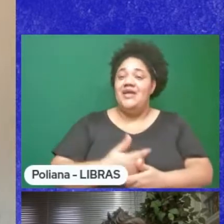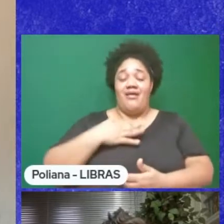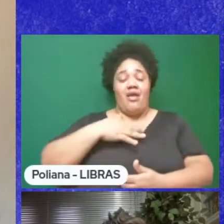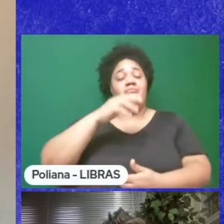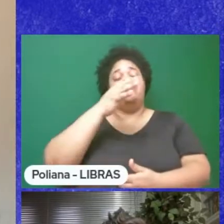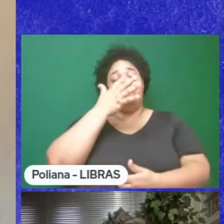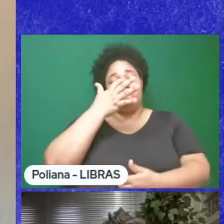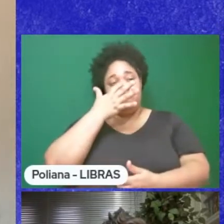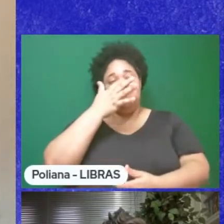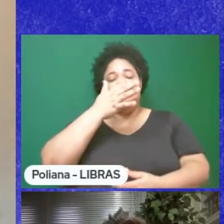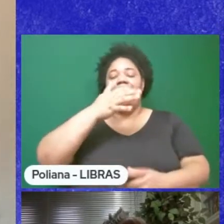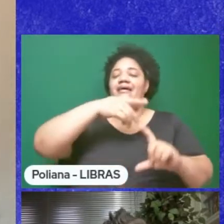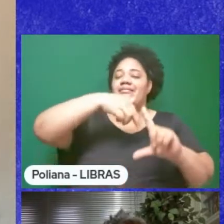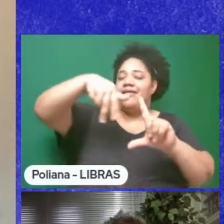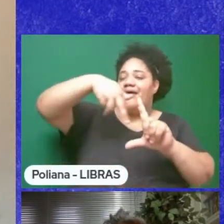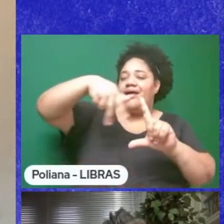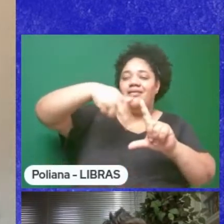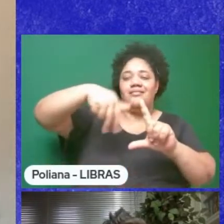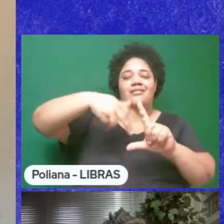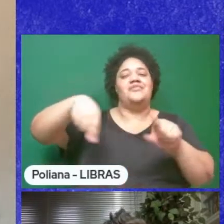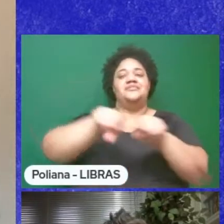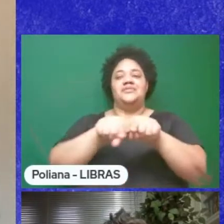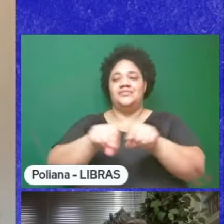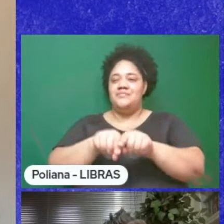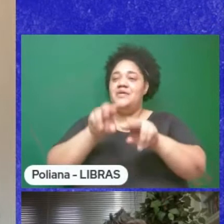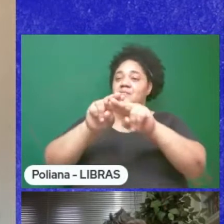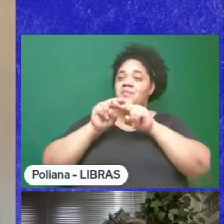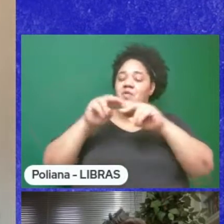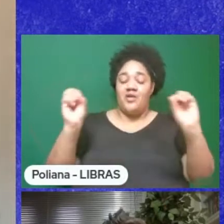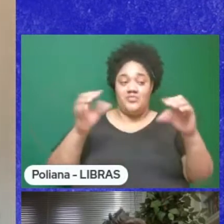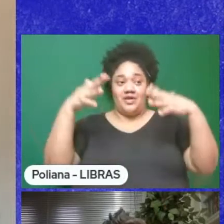de animação também, justamente por isso, assim, por esse fantástico. E quanto mais